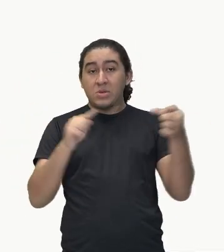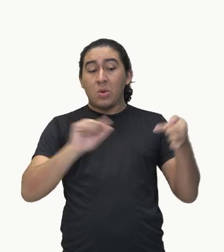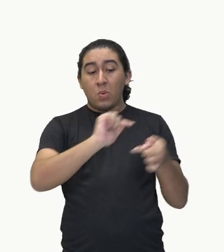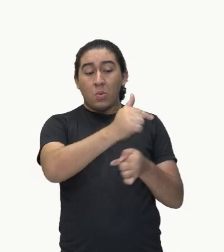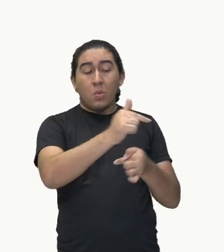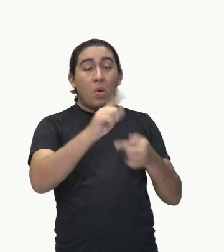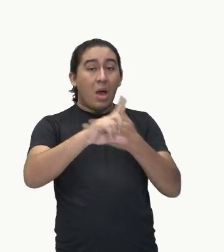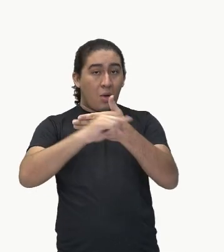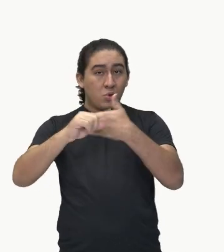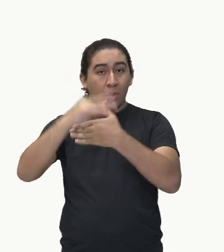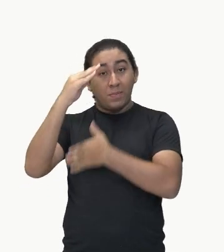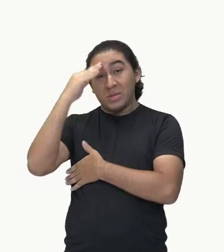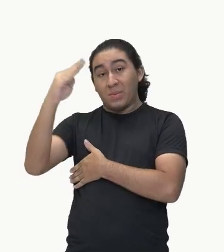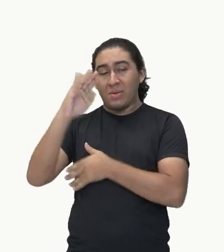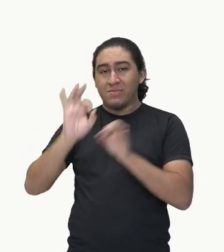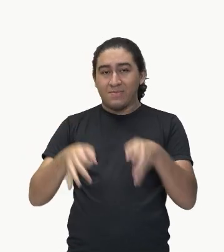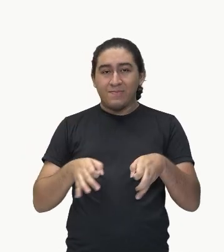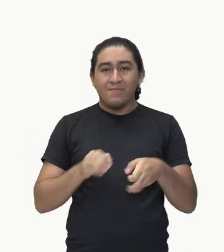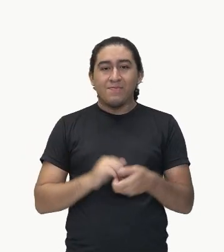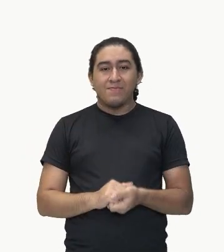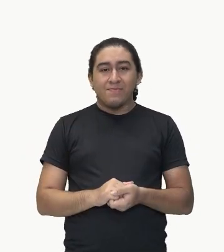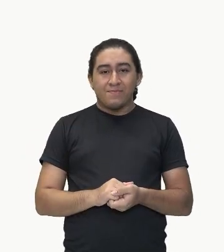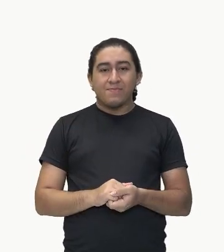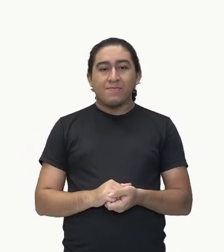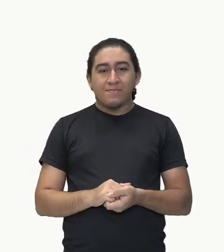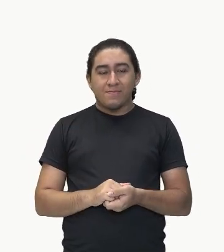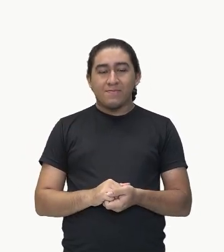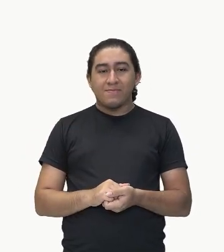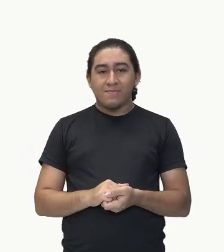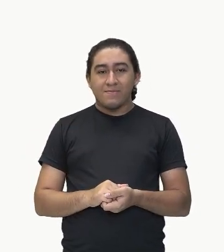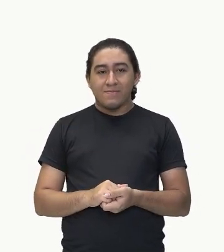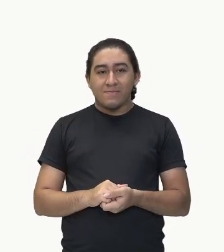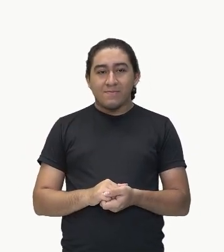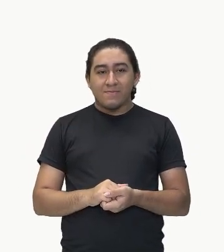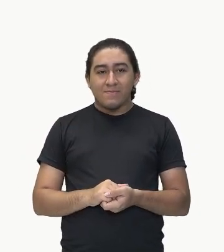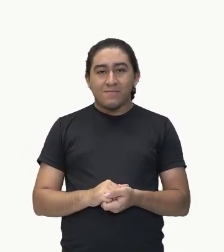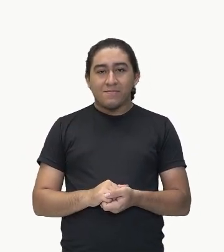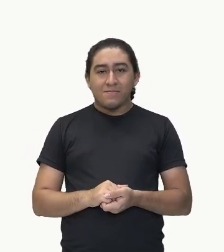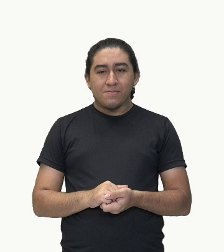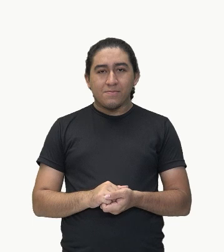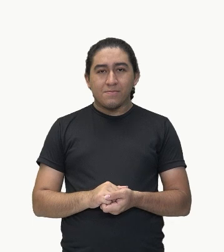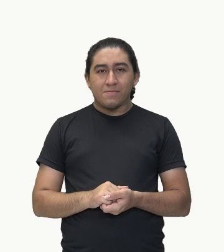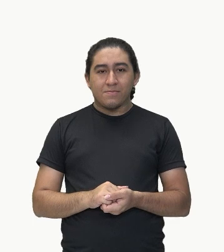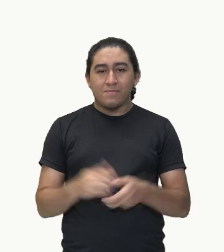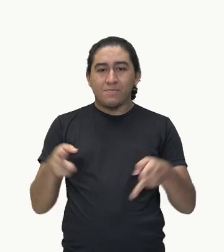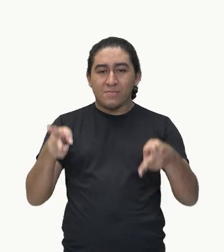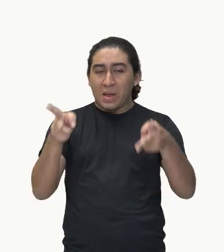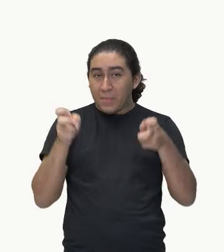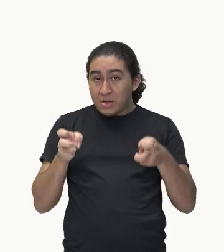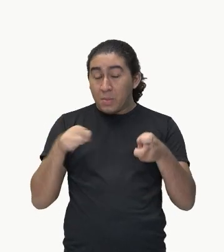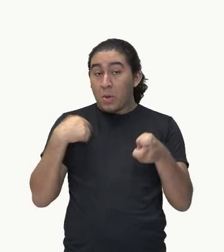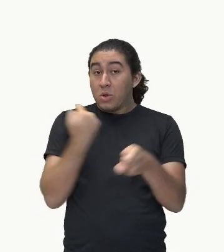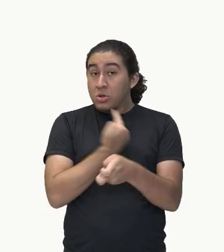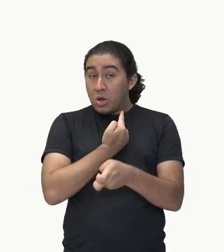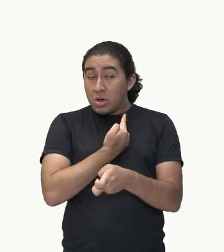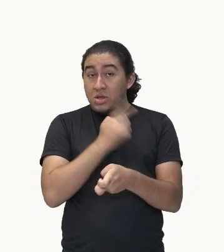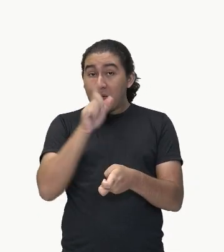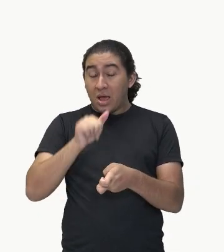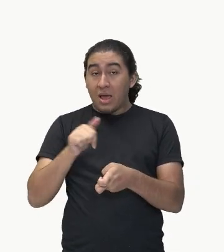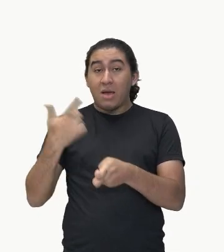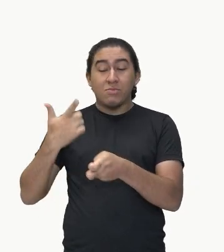Pessoa ortônimo. Então, percebam que, de fato, nós estamos diante de um poeta que teve